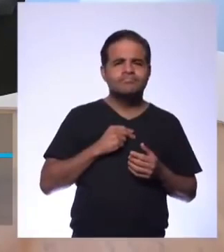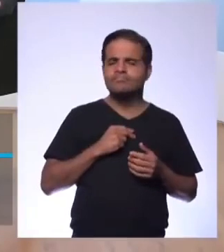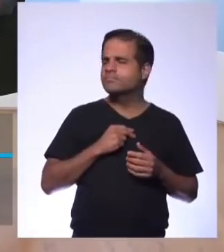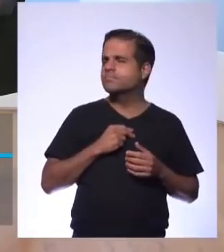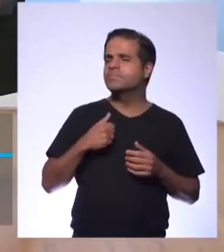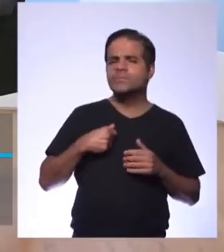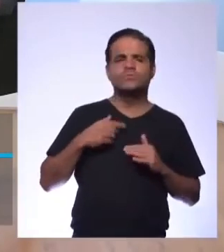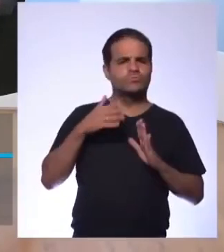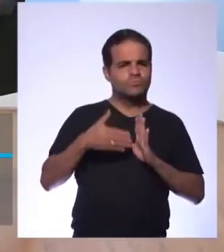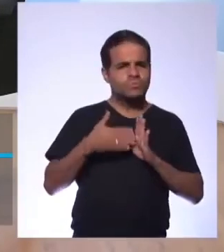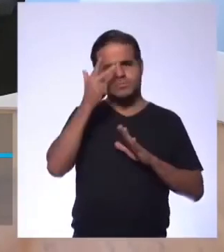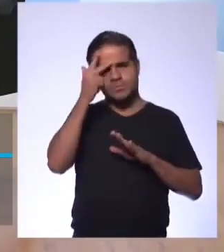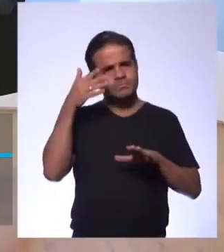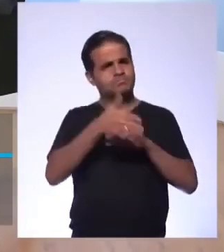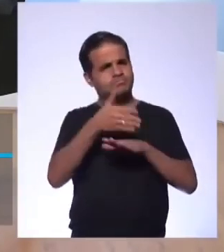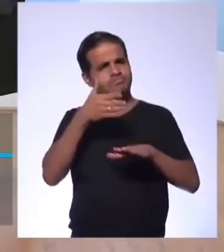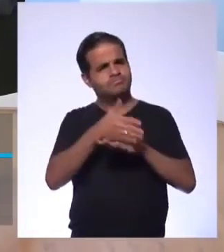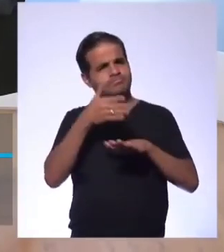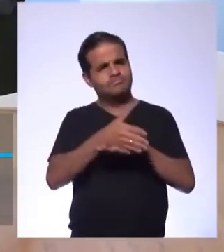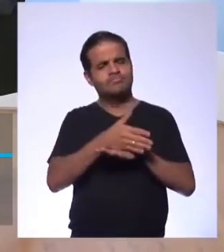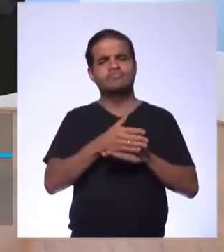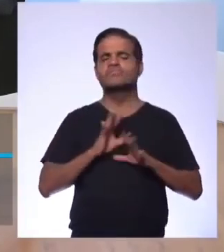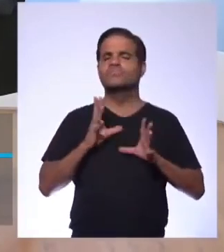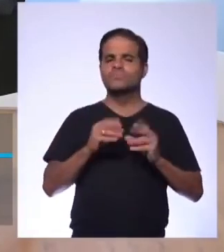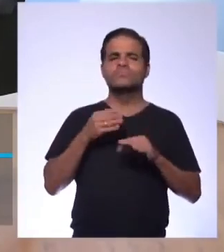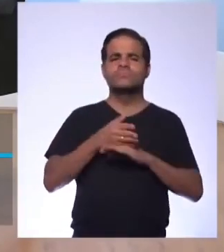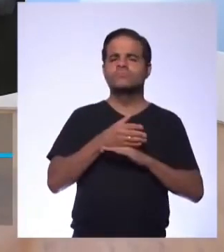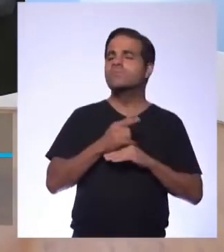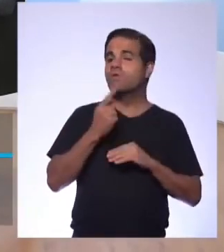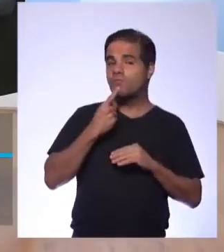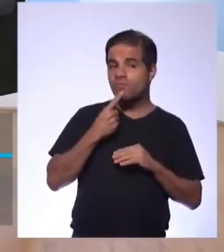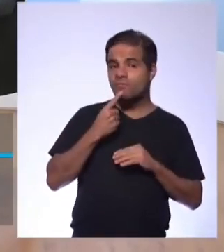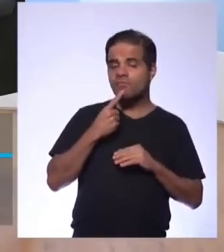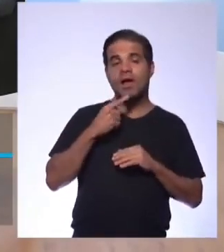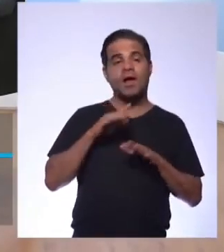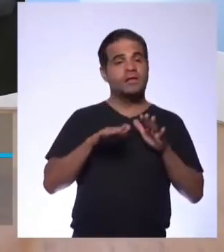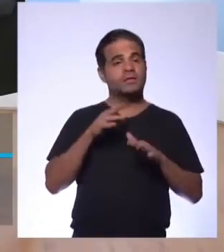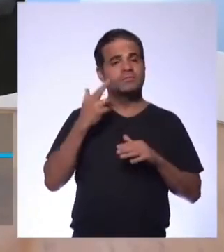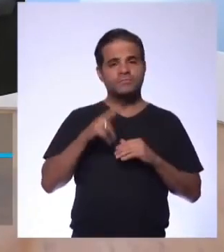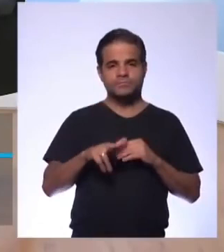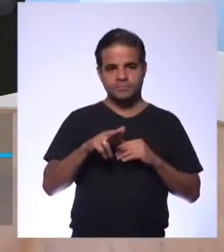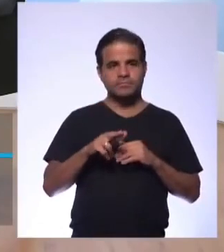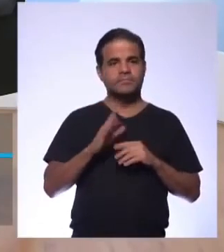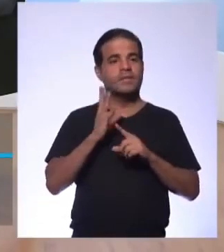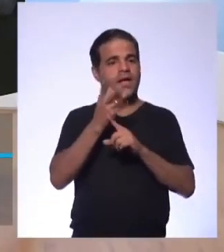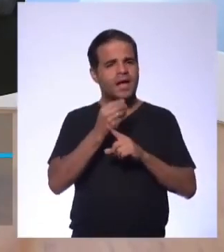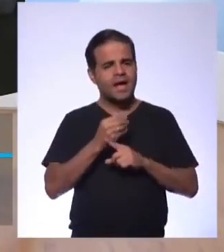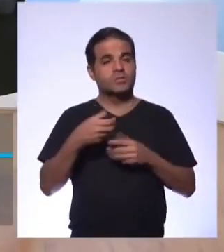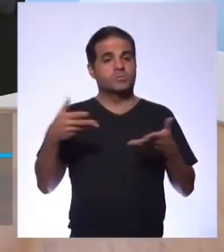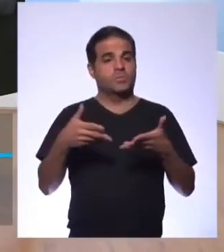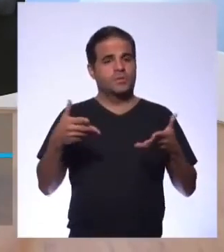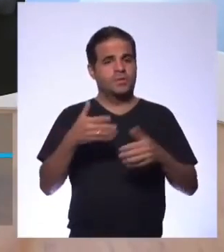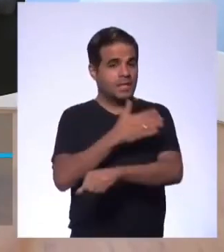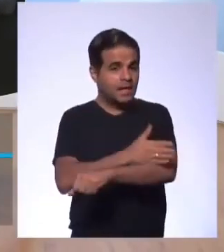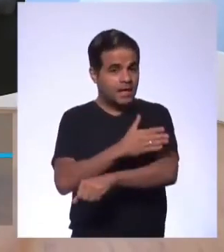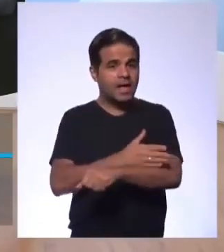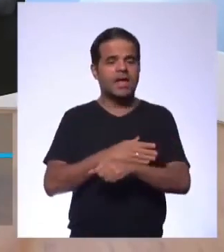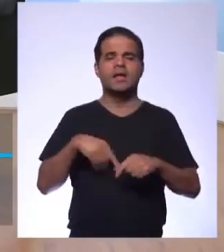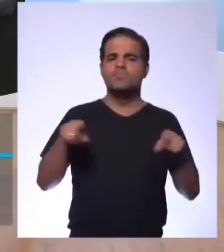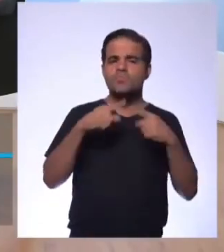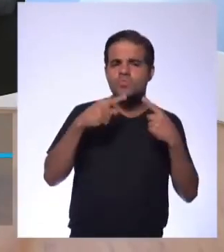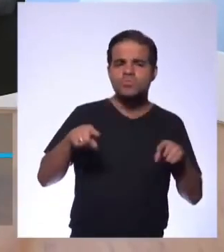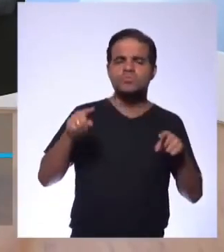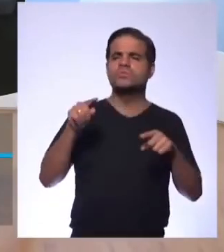todo mundo participando, bastante gente aqui participando conosco. Eu vou citar, talvez eu me repita, né? Arte moderna, arte contemporânea,